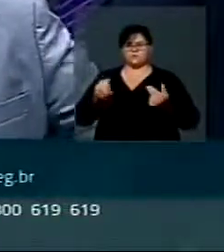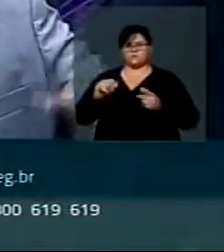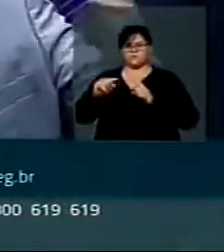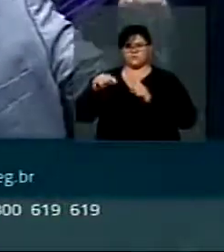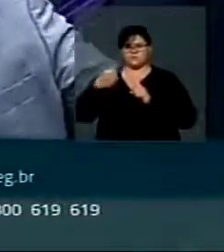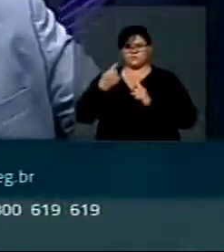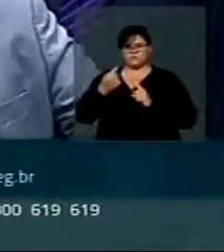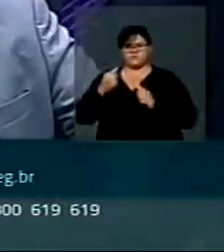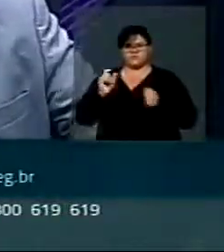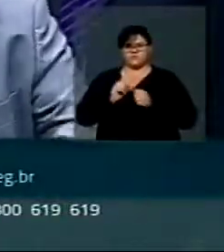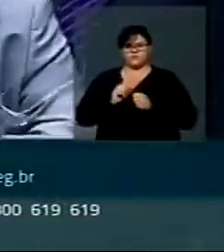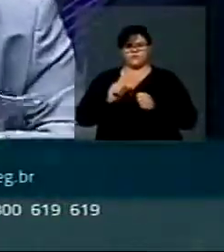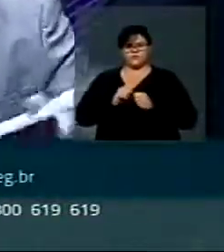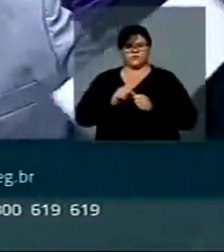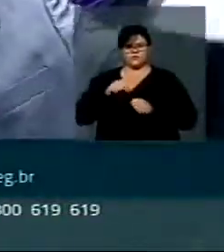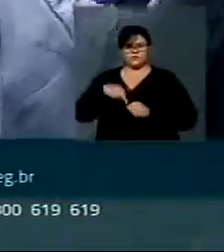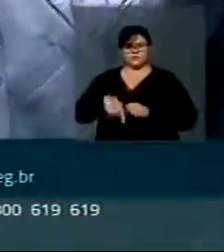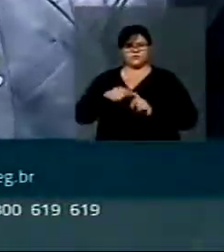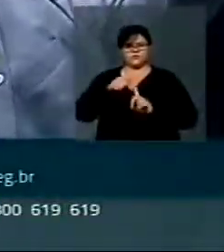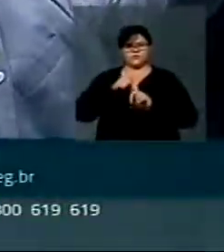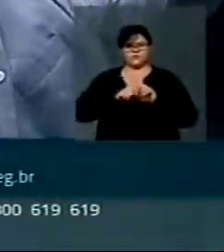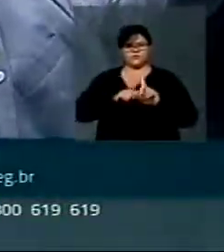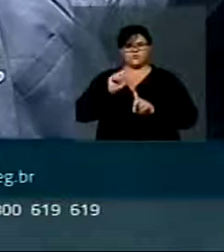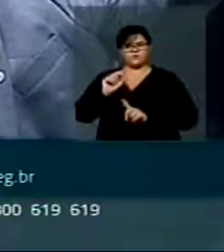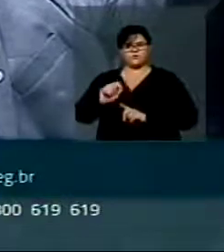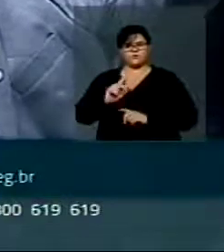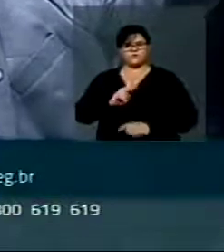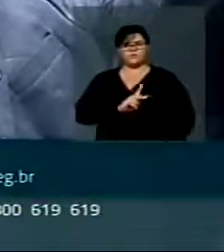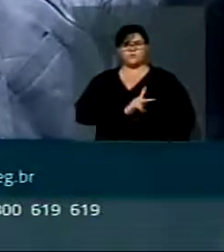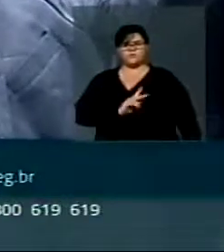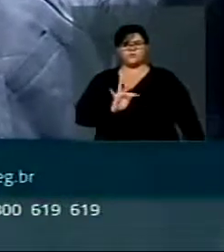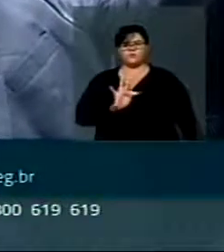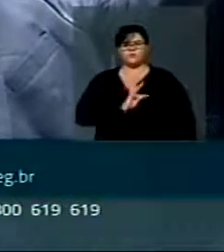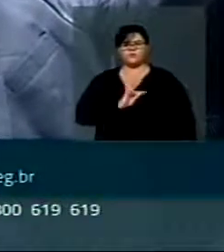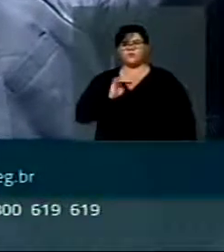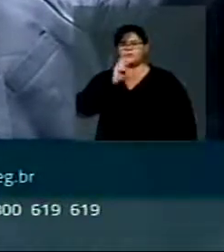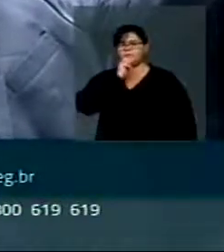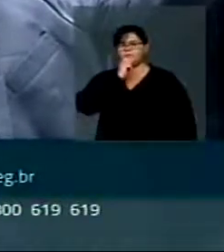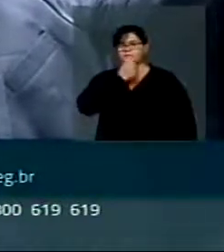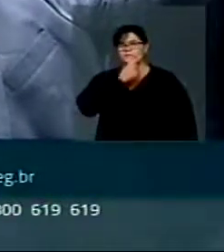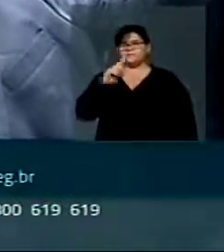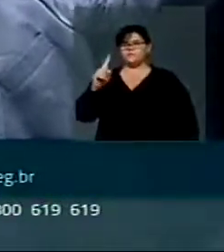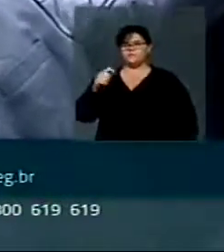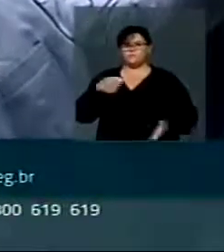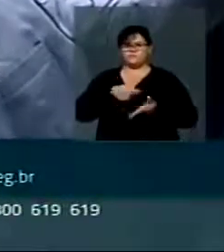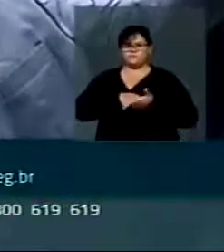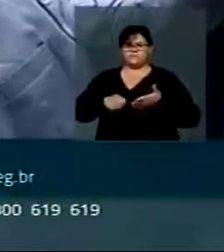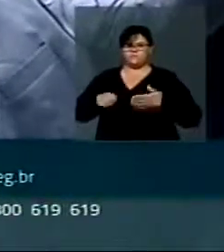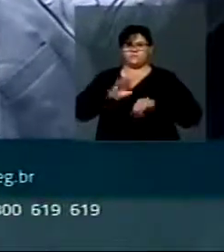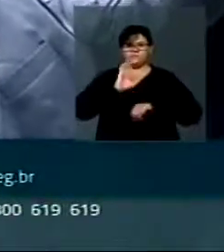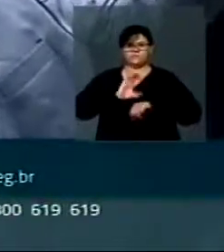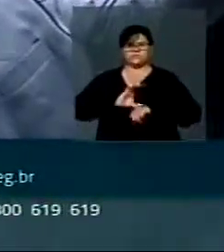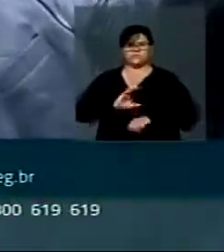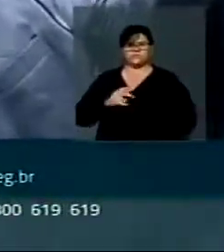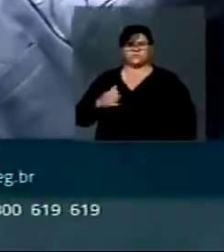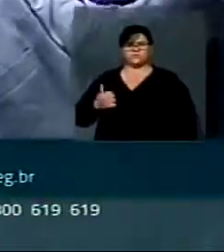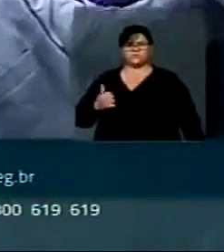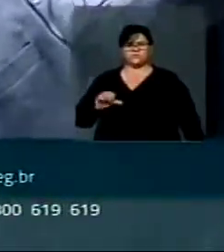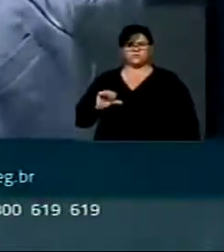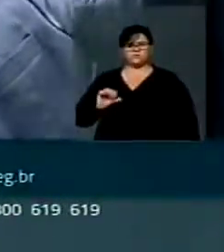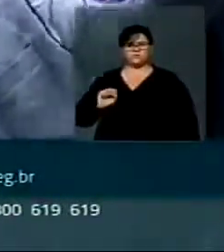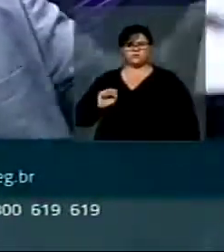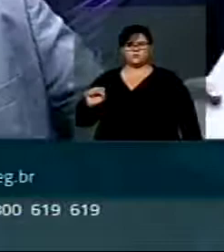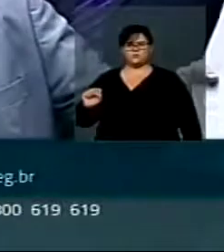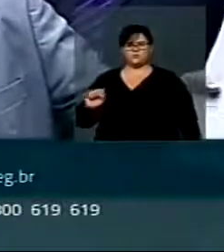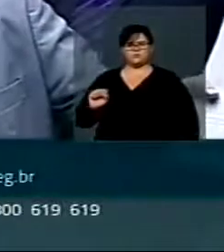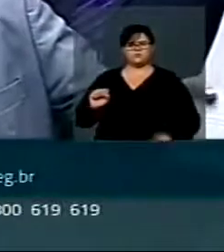feito nesse mês é que o PT não tinha assinado a Constituição de 88. E eu quero